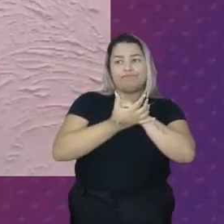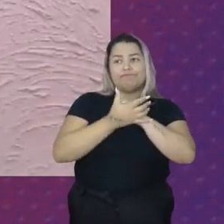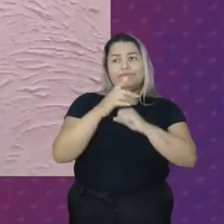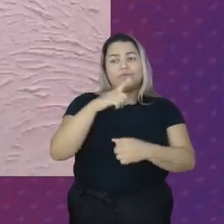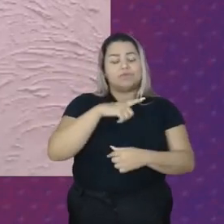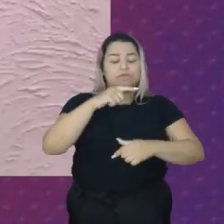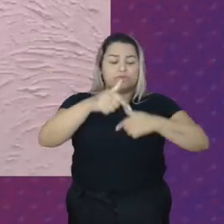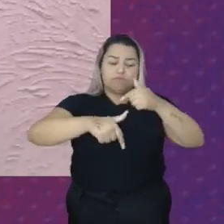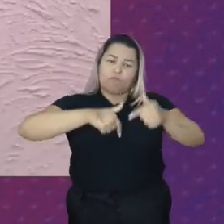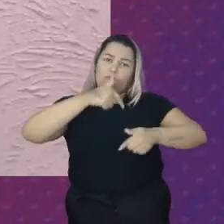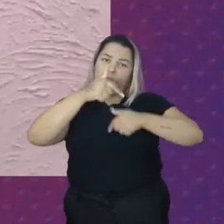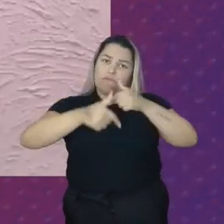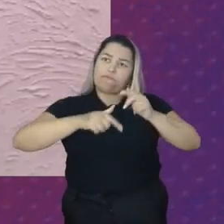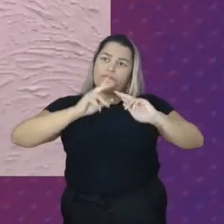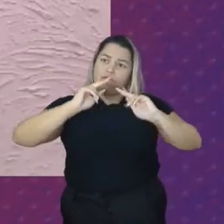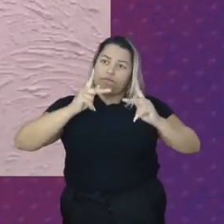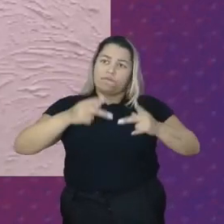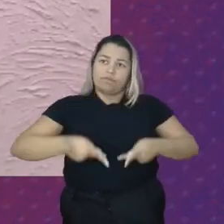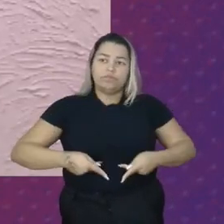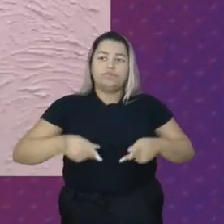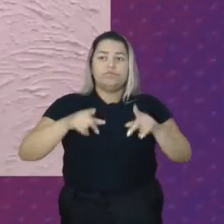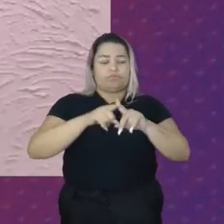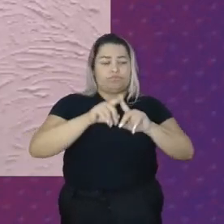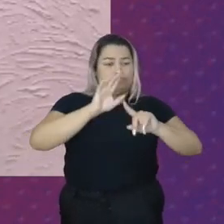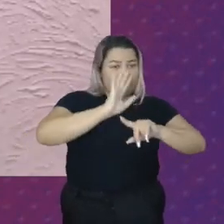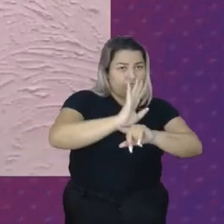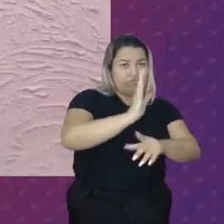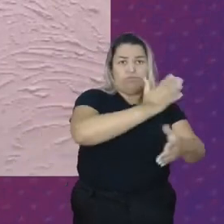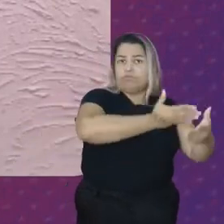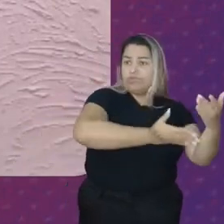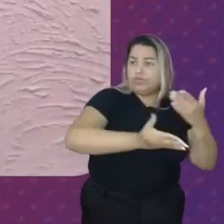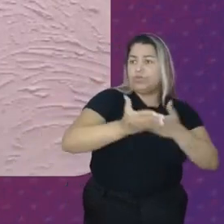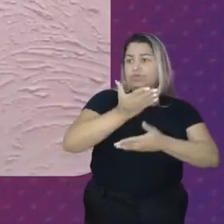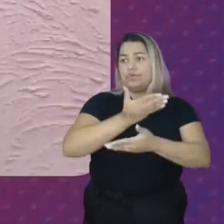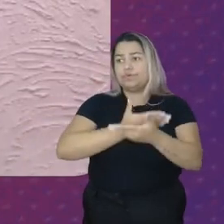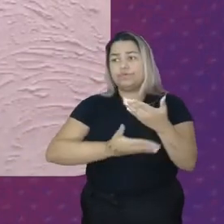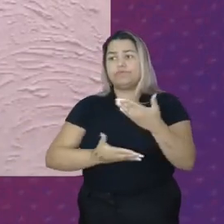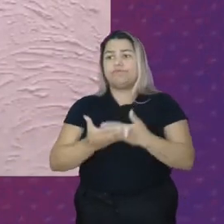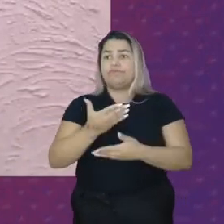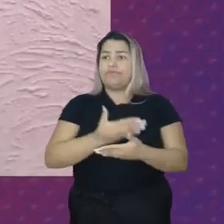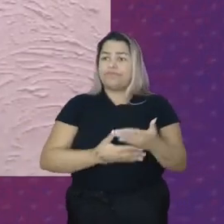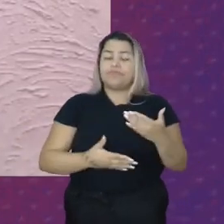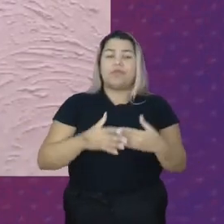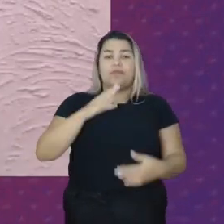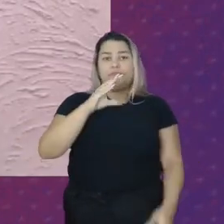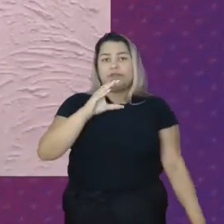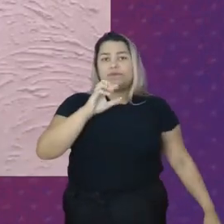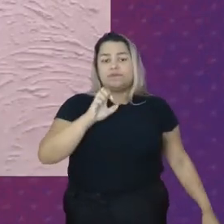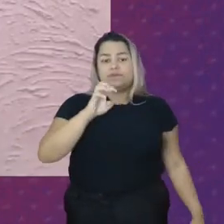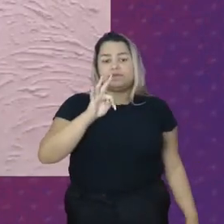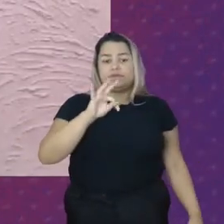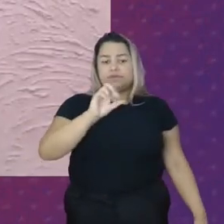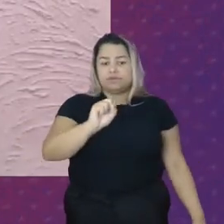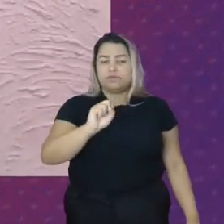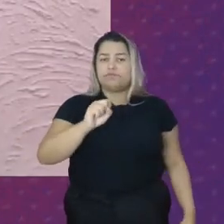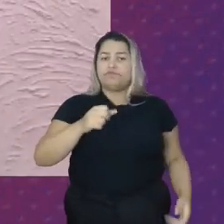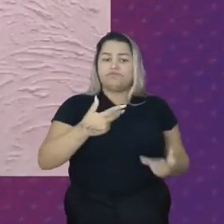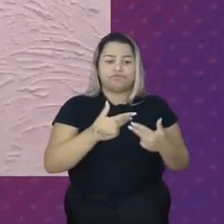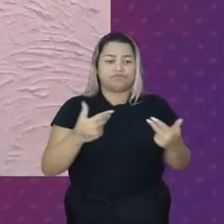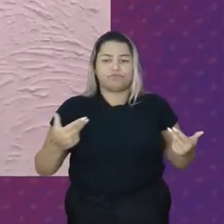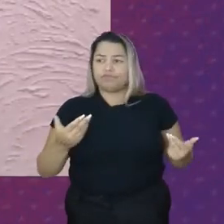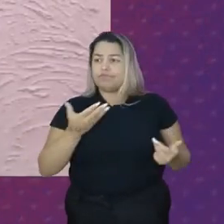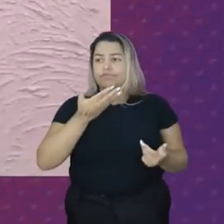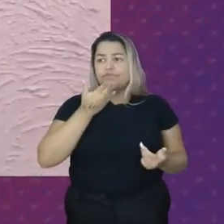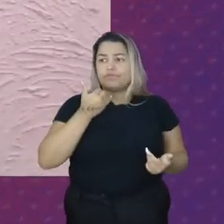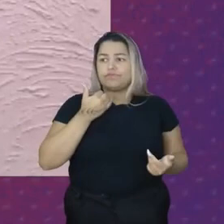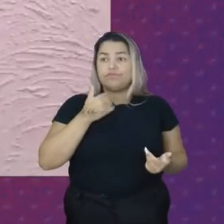aquele trabalho humanitário, de correr atrás de ajuda para cestas básicas. Teve uma época também que elas